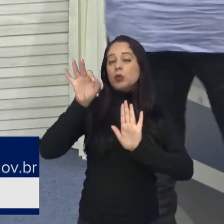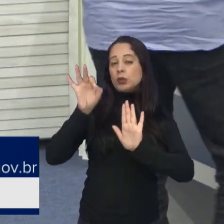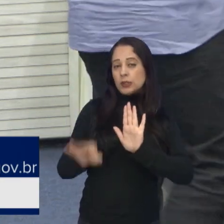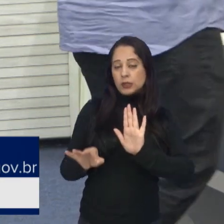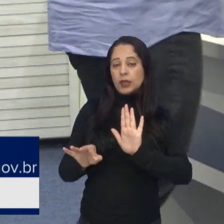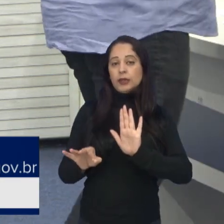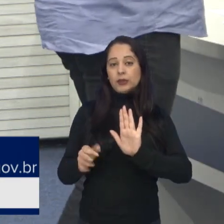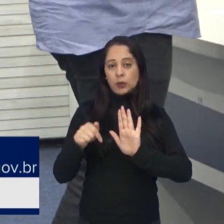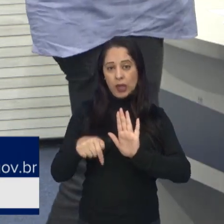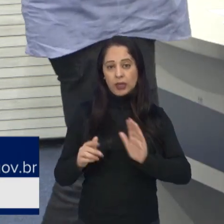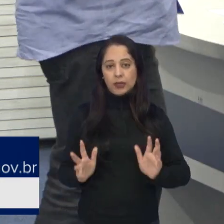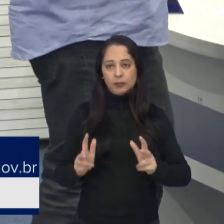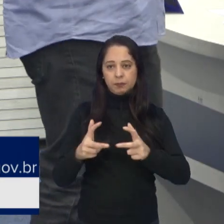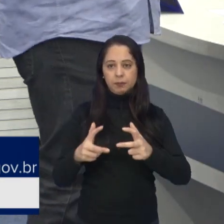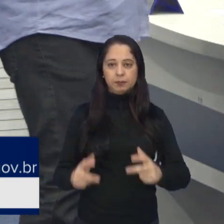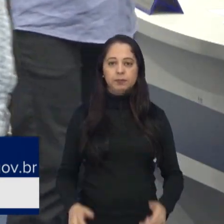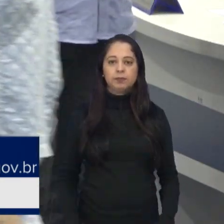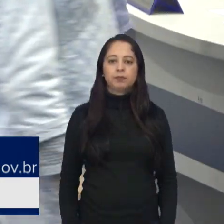dessa casa de lei.